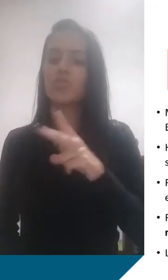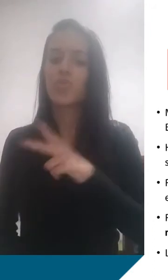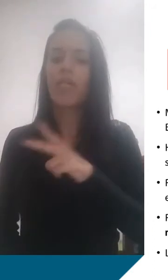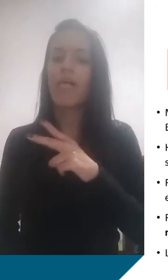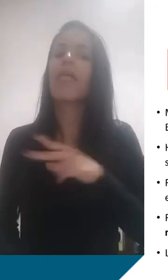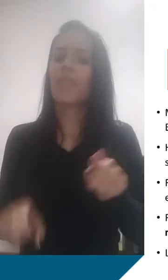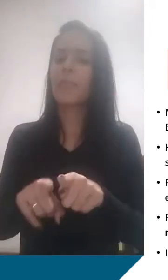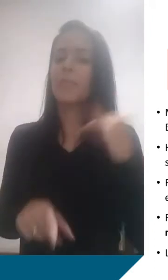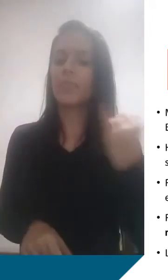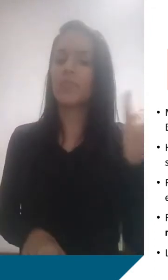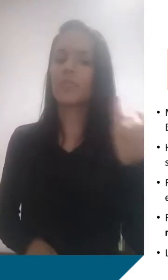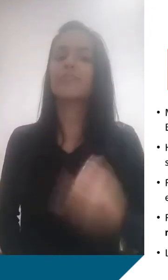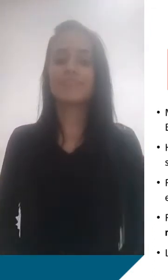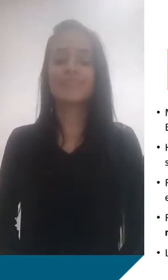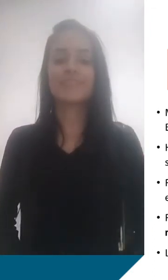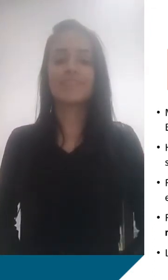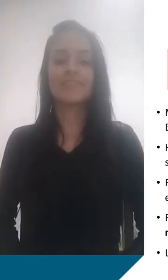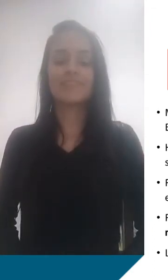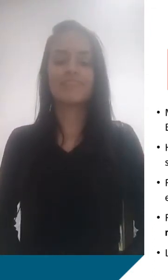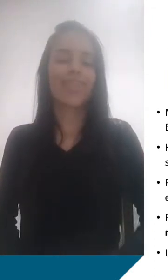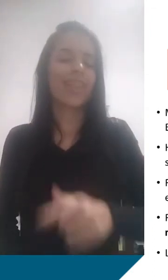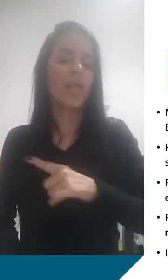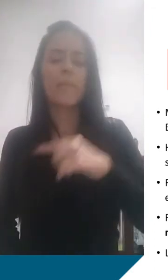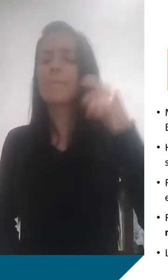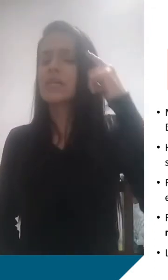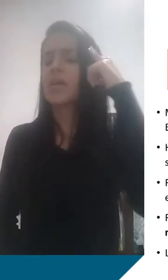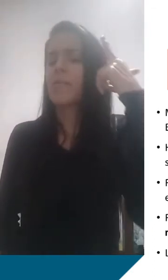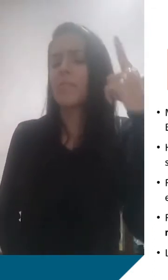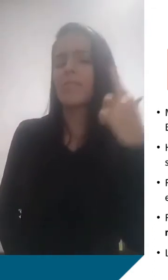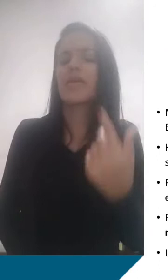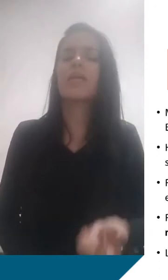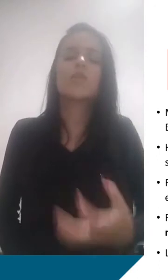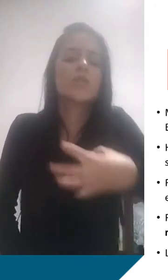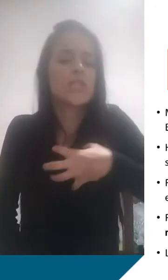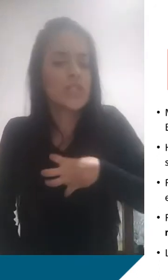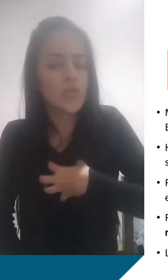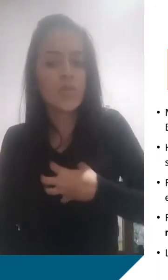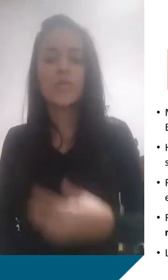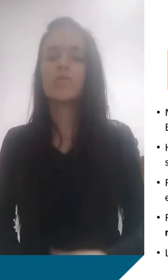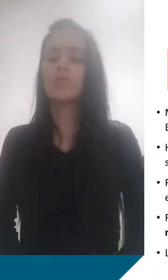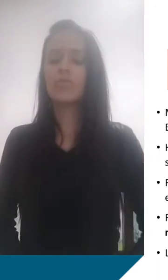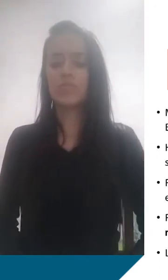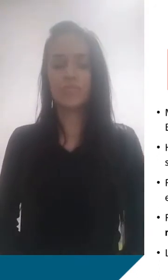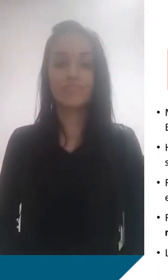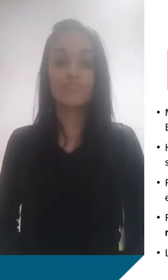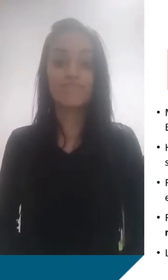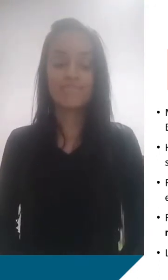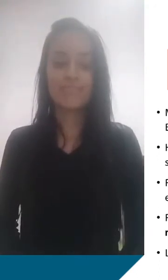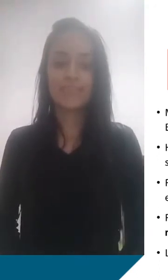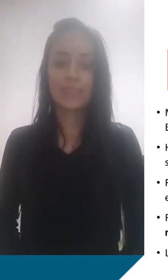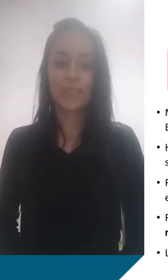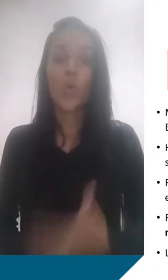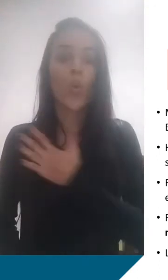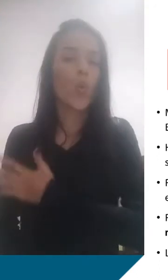o herói romântico ele é mais imerso em pensamentos e sentimentos. Há um retrato da